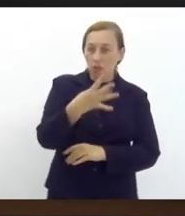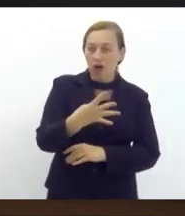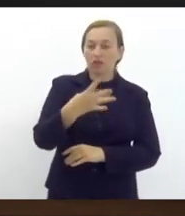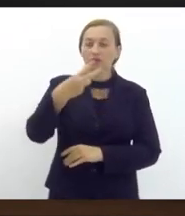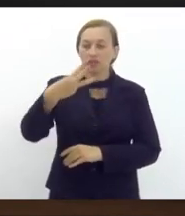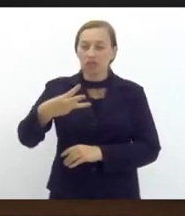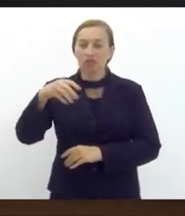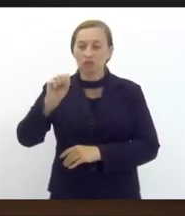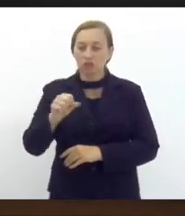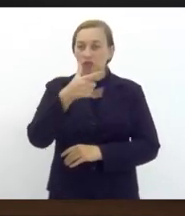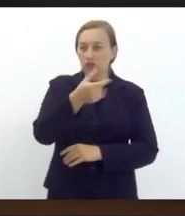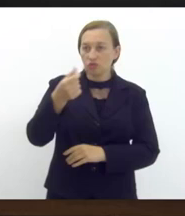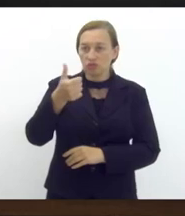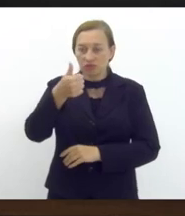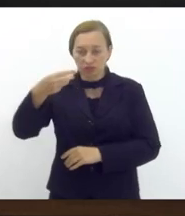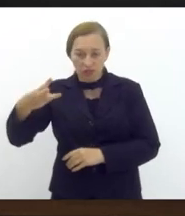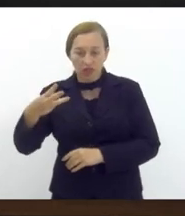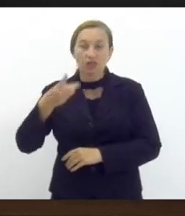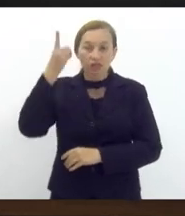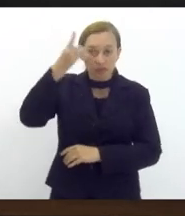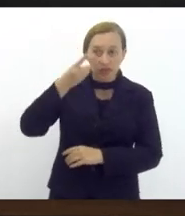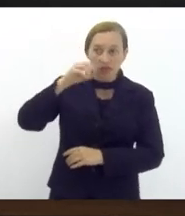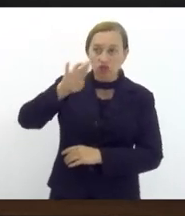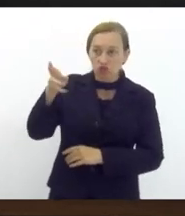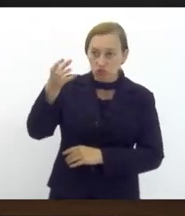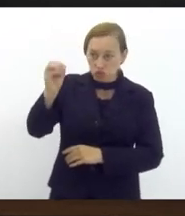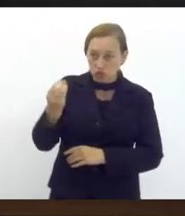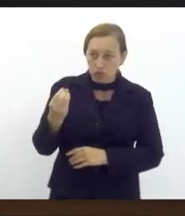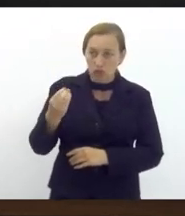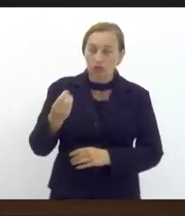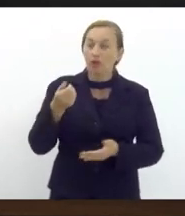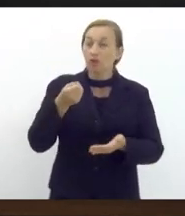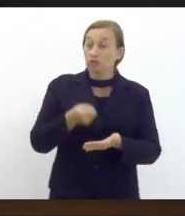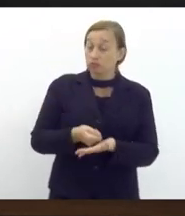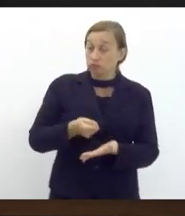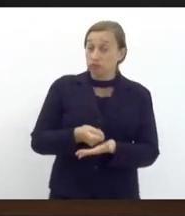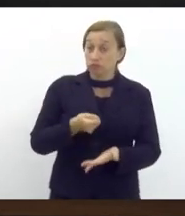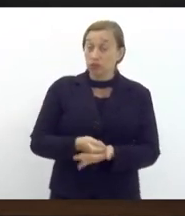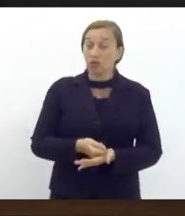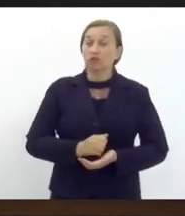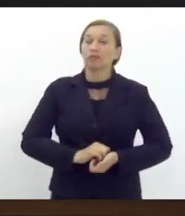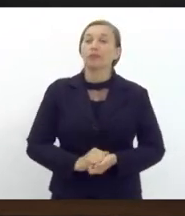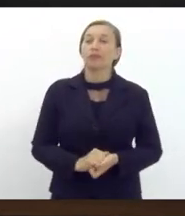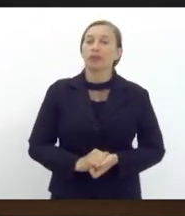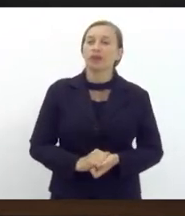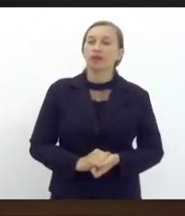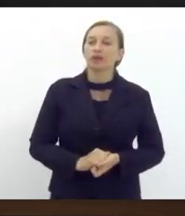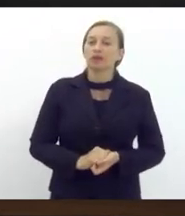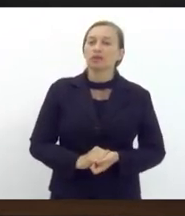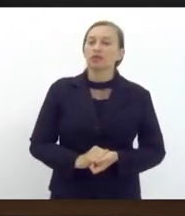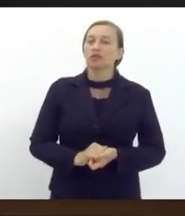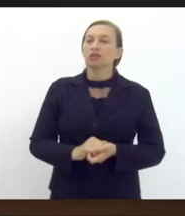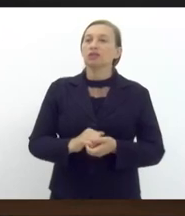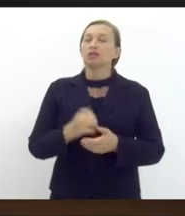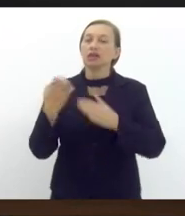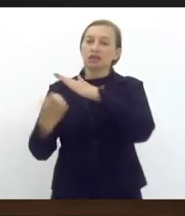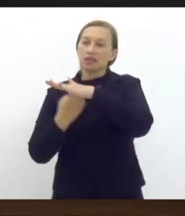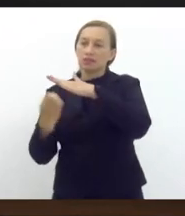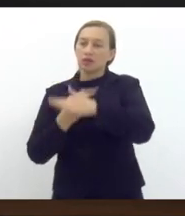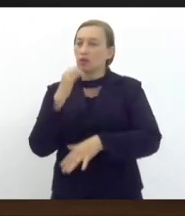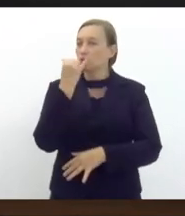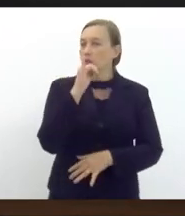438 23 de autoria Deputado Júlio Rocha que dispõe sobre obrigatoriedade das concessionárias de energia elétrica